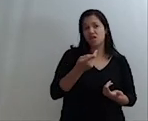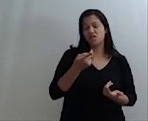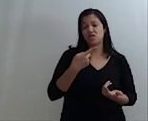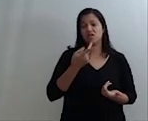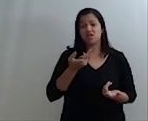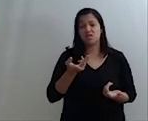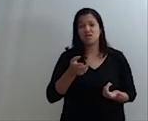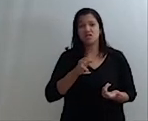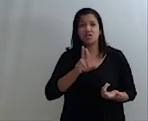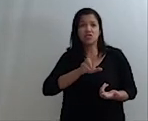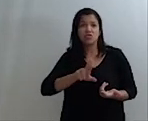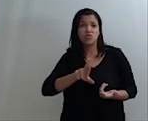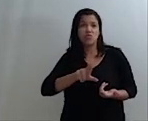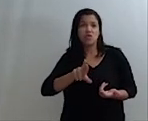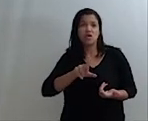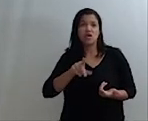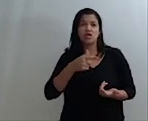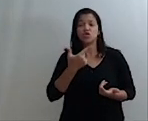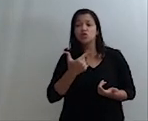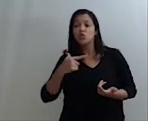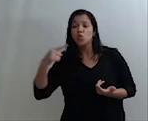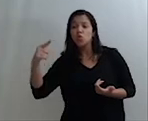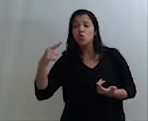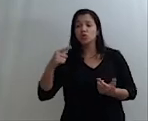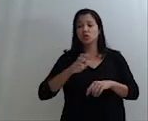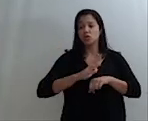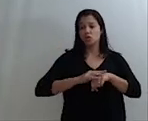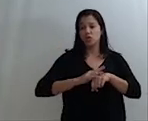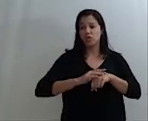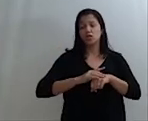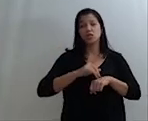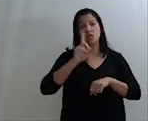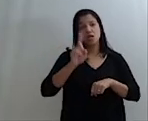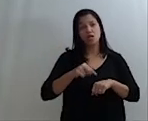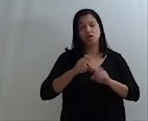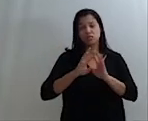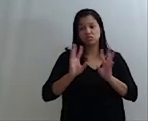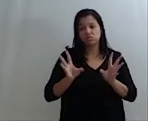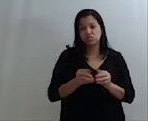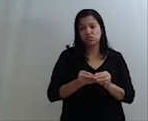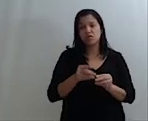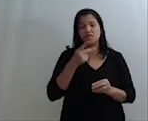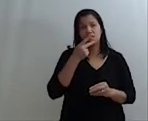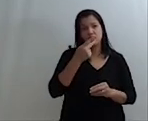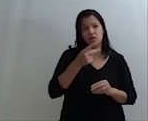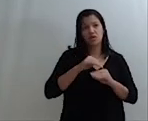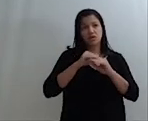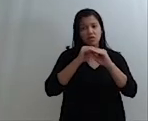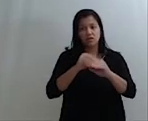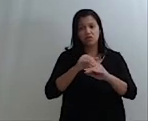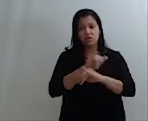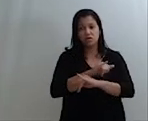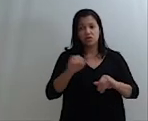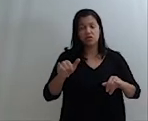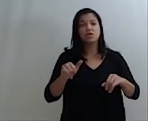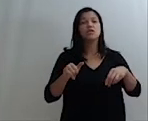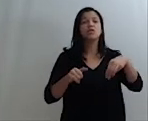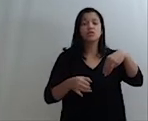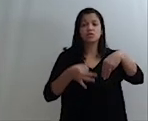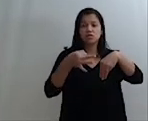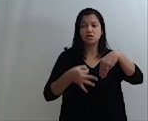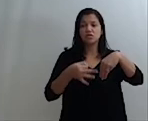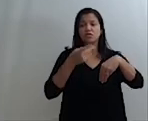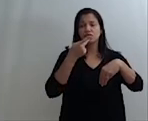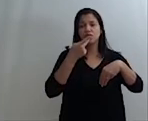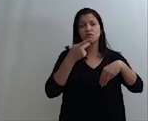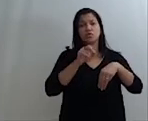os acréscimos de outras comorbidades então com essas Breves considerações senhor presidente senhoras senhores ministros Senhora ministr eu Manifesto